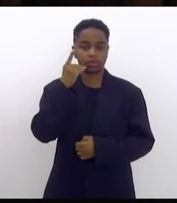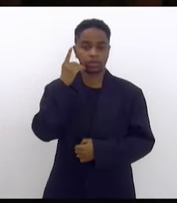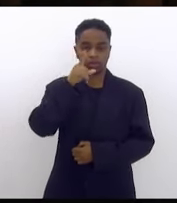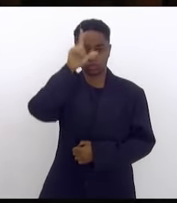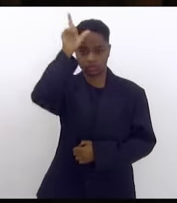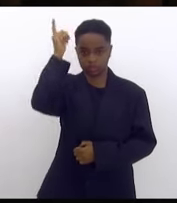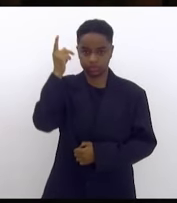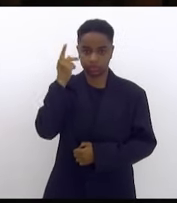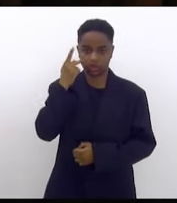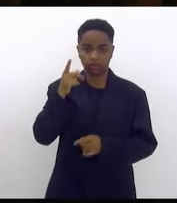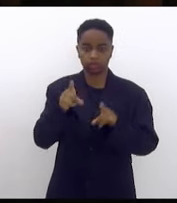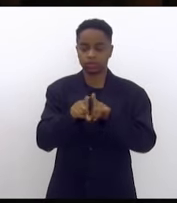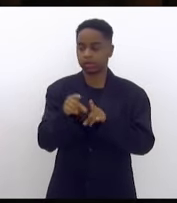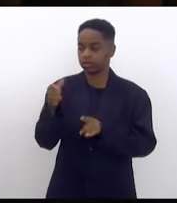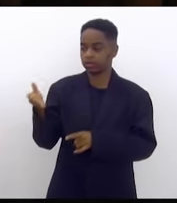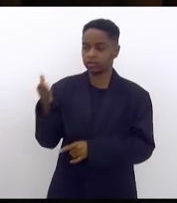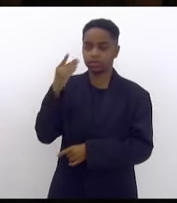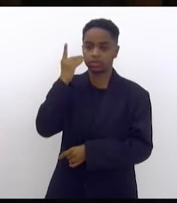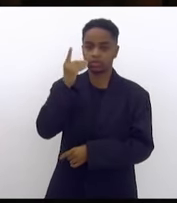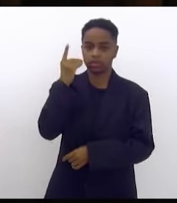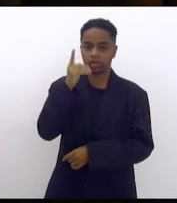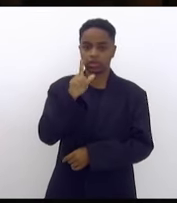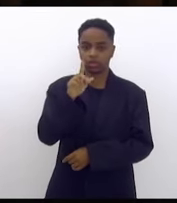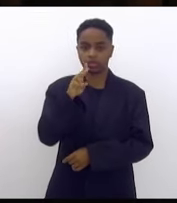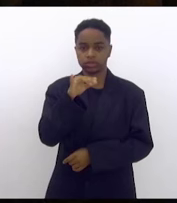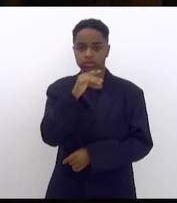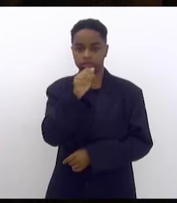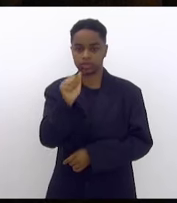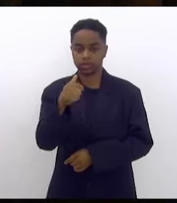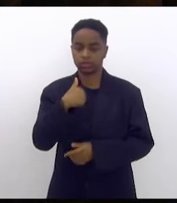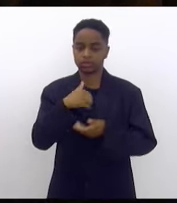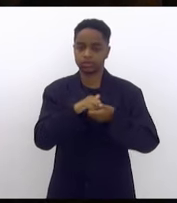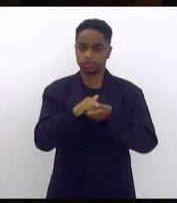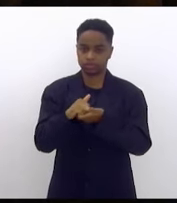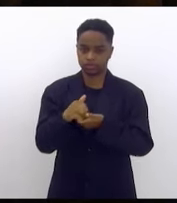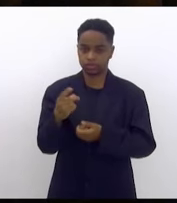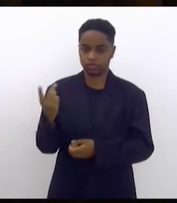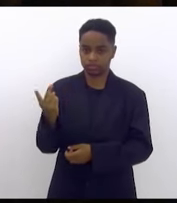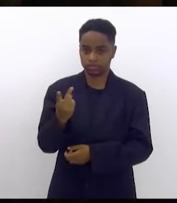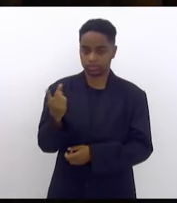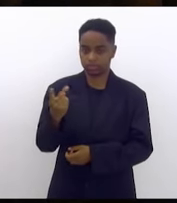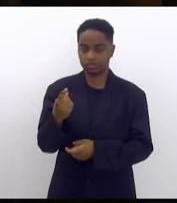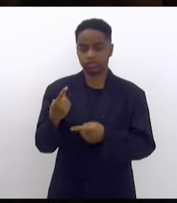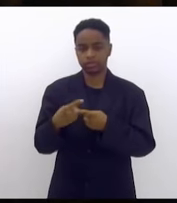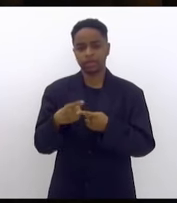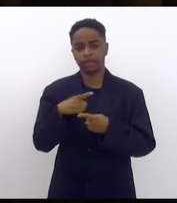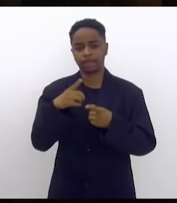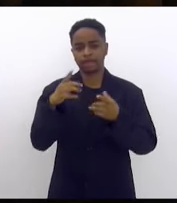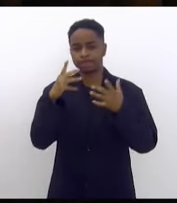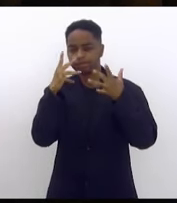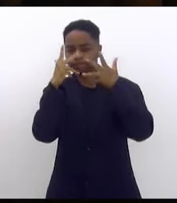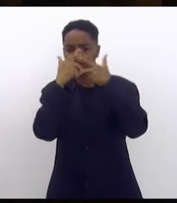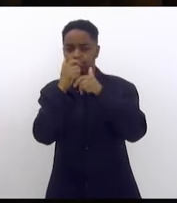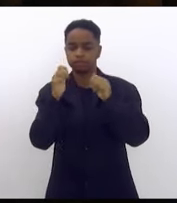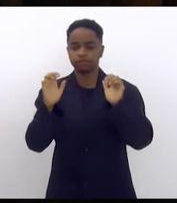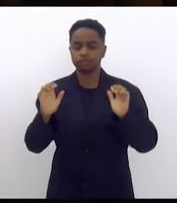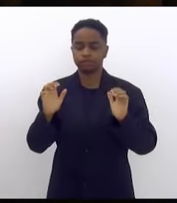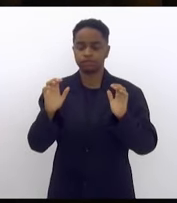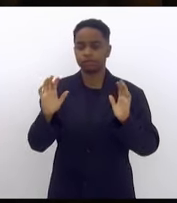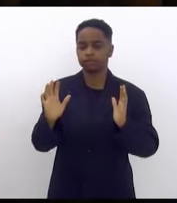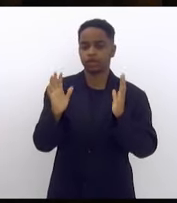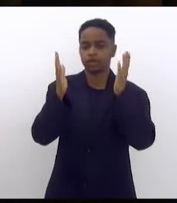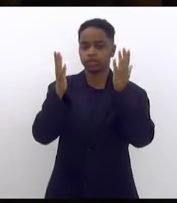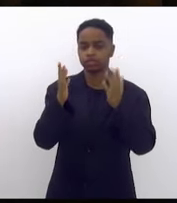senhora deputada Lucinha, as minhas saudações. Fizemos uma bela festa na Vila da Penha com